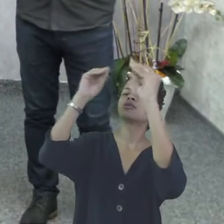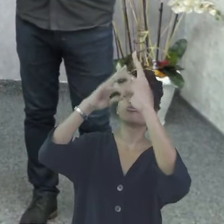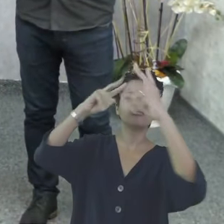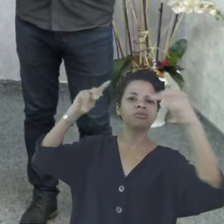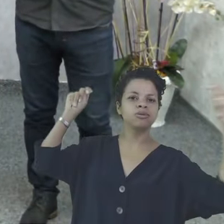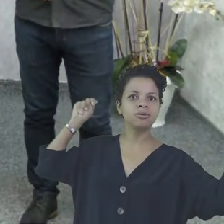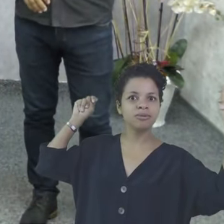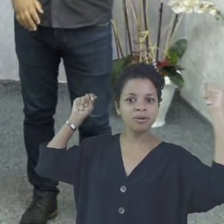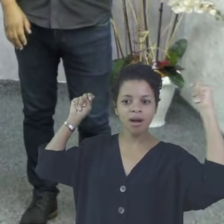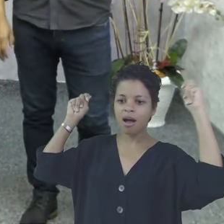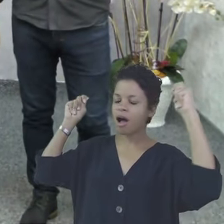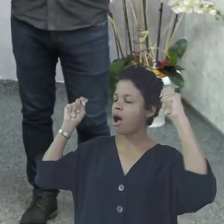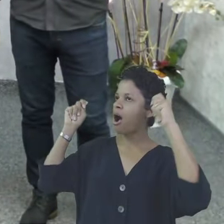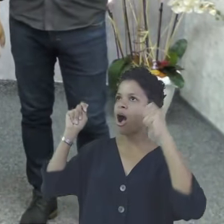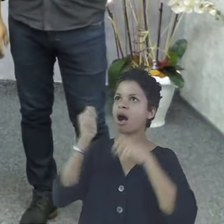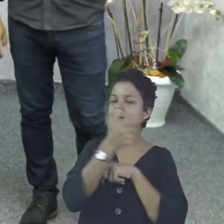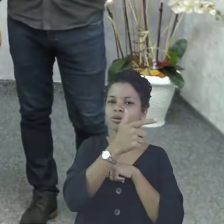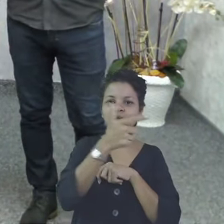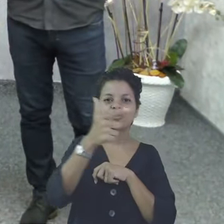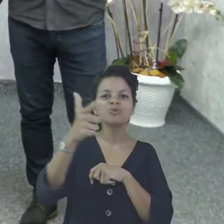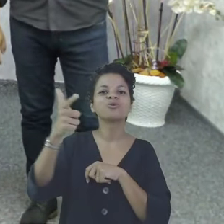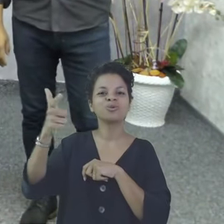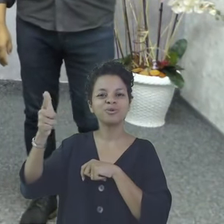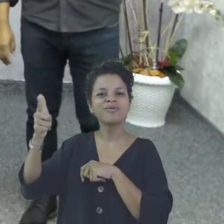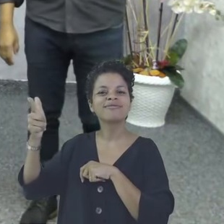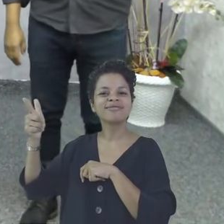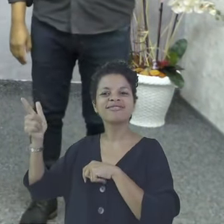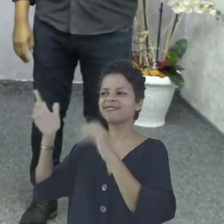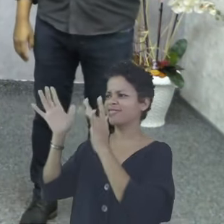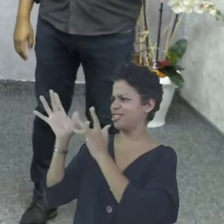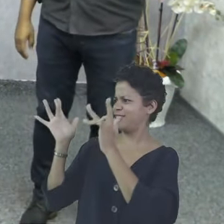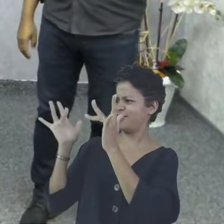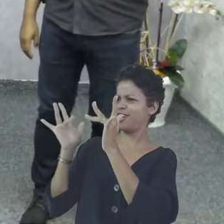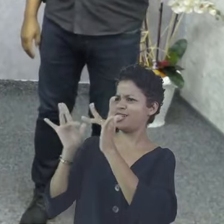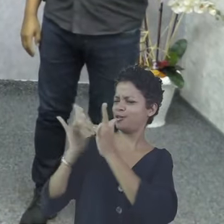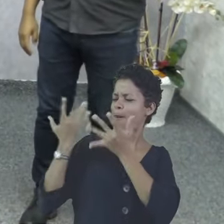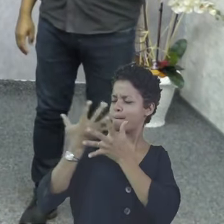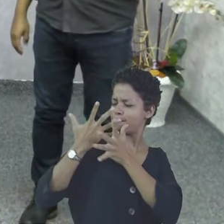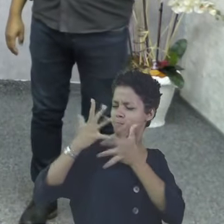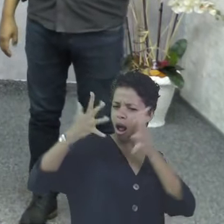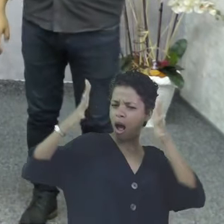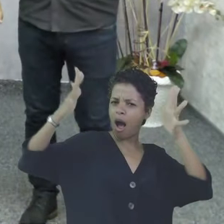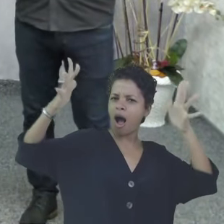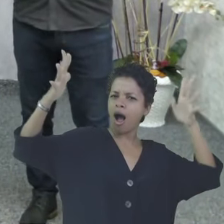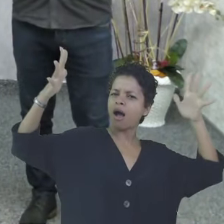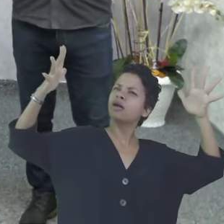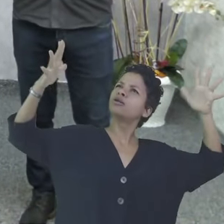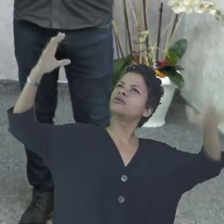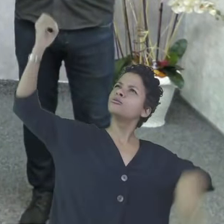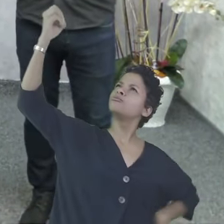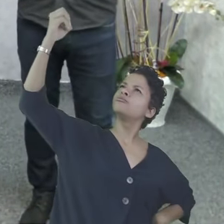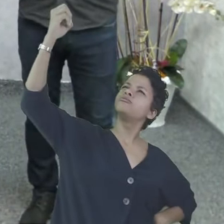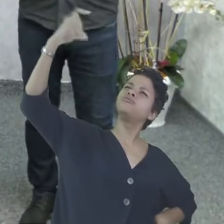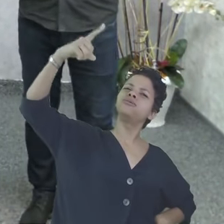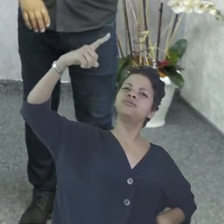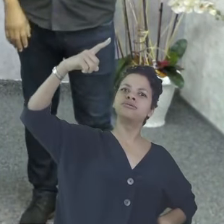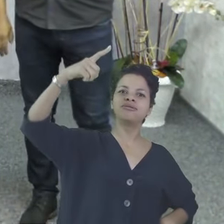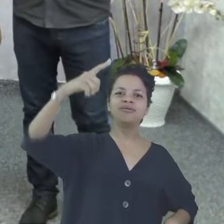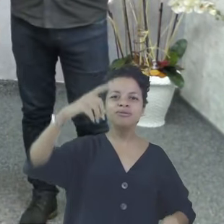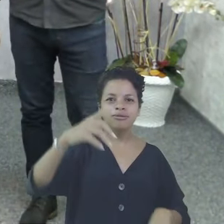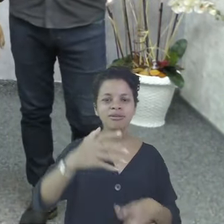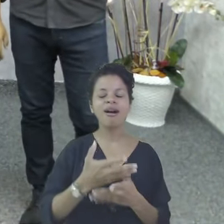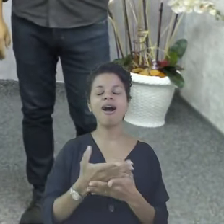noite, nem escuridão. Pois o próprio Mestre ilumina